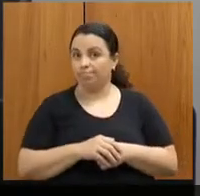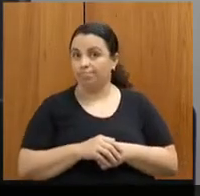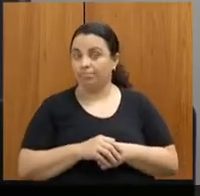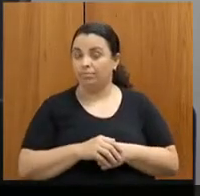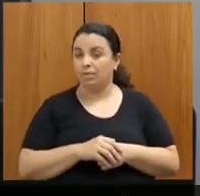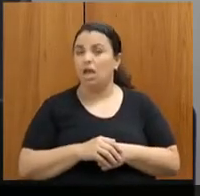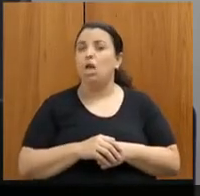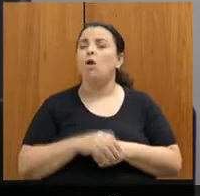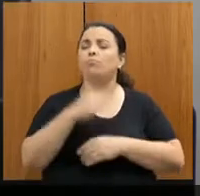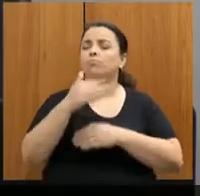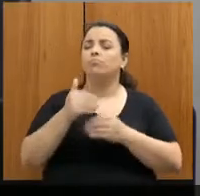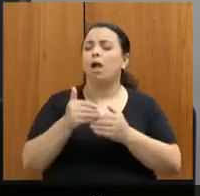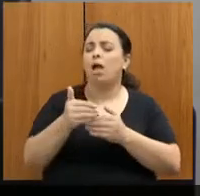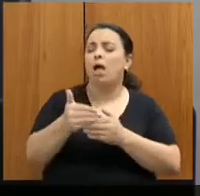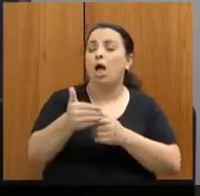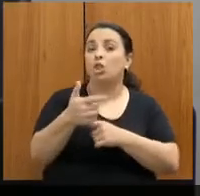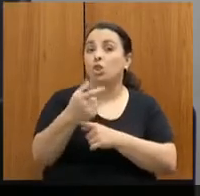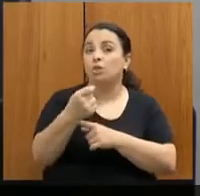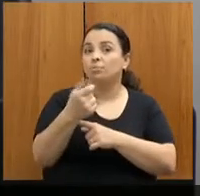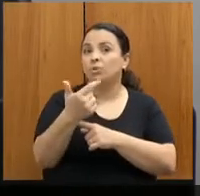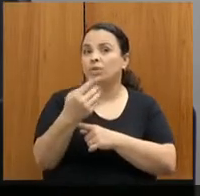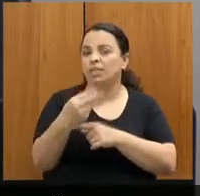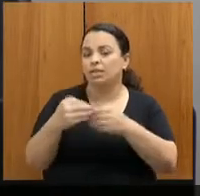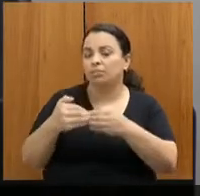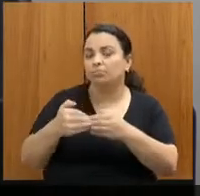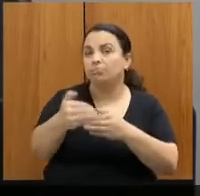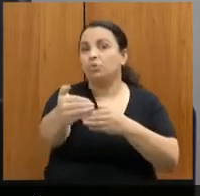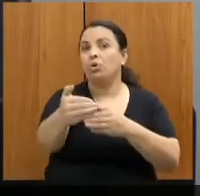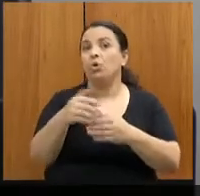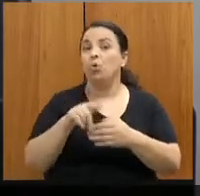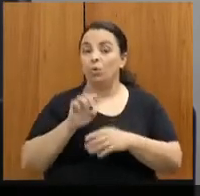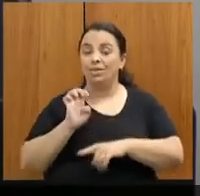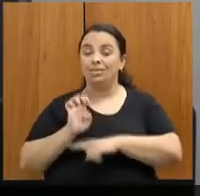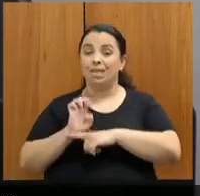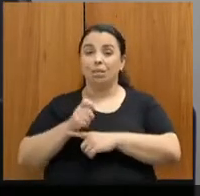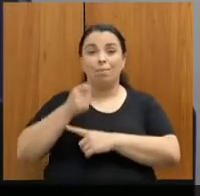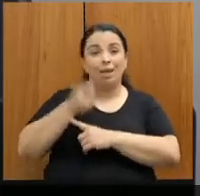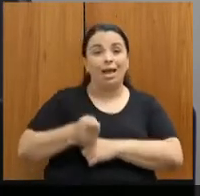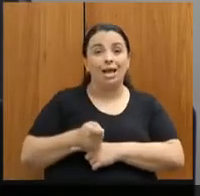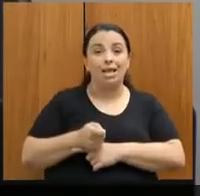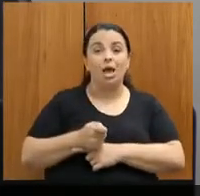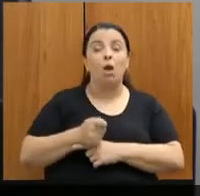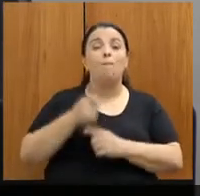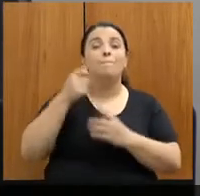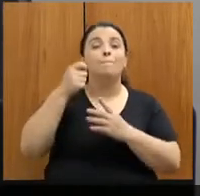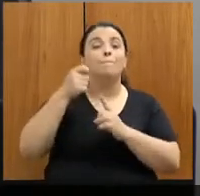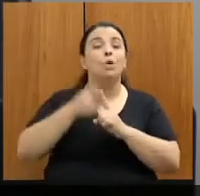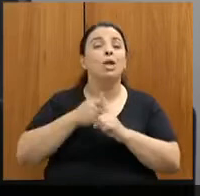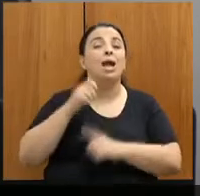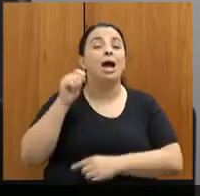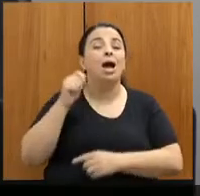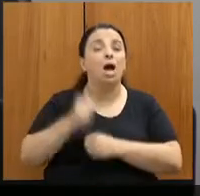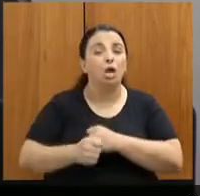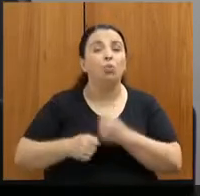adesão o estado passaria a pagar aproximadamente 12 milhões ao ano até 2047